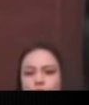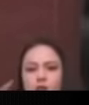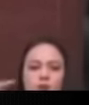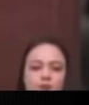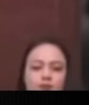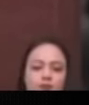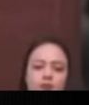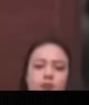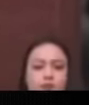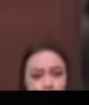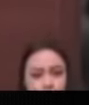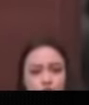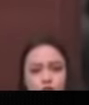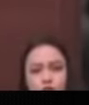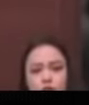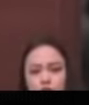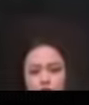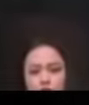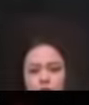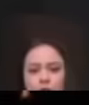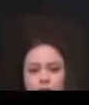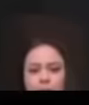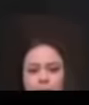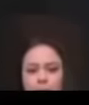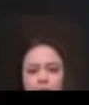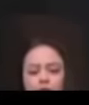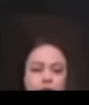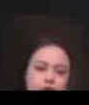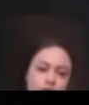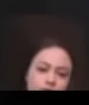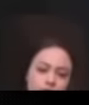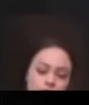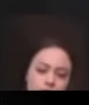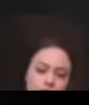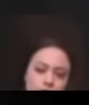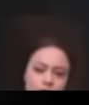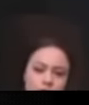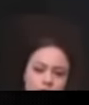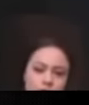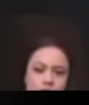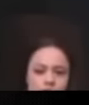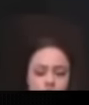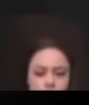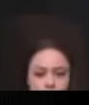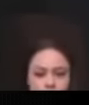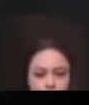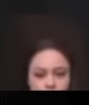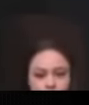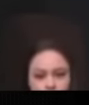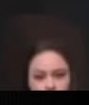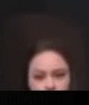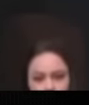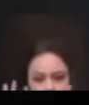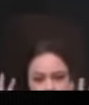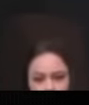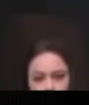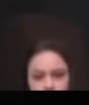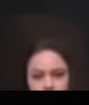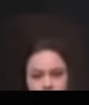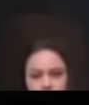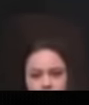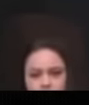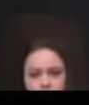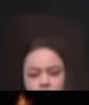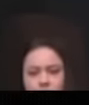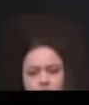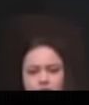Manteve-se a norma que já existia. Ministra Carmen, com sua vênia e licença, o tribunal